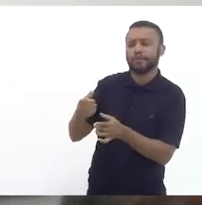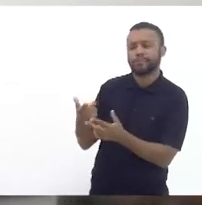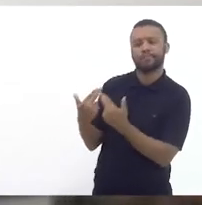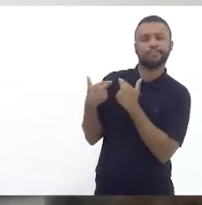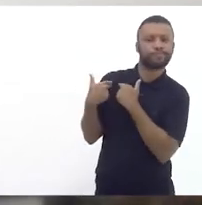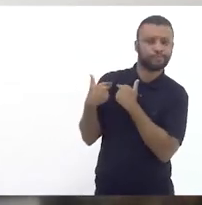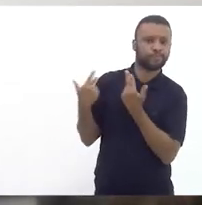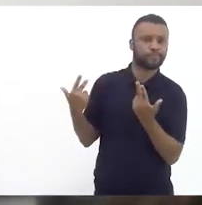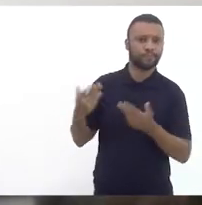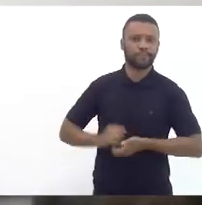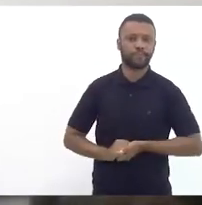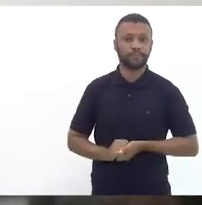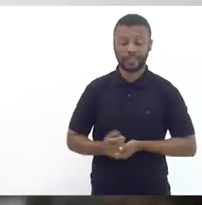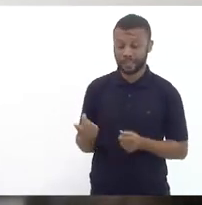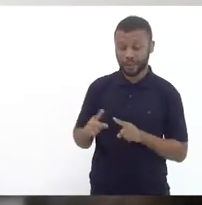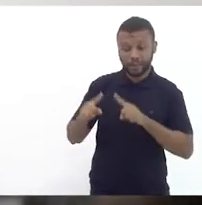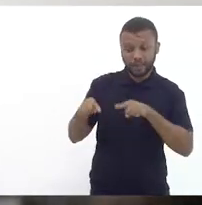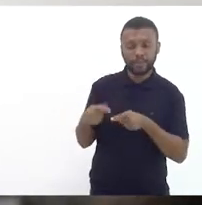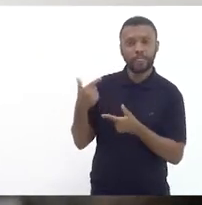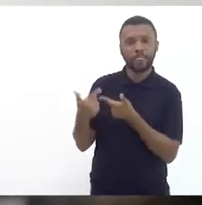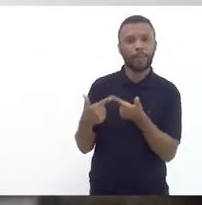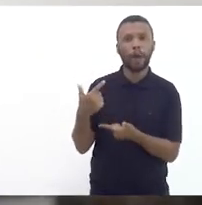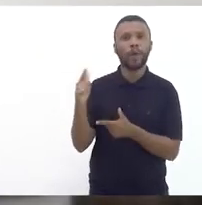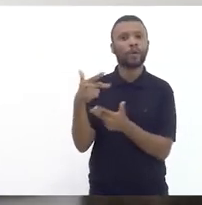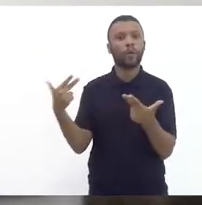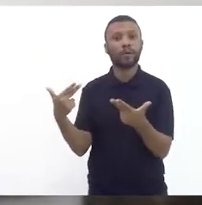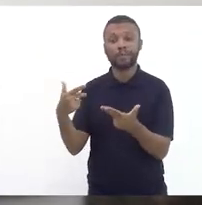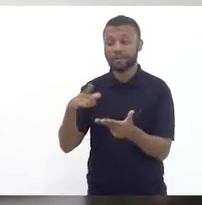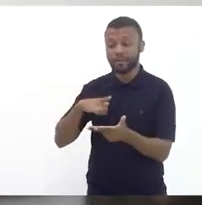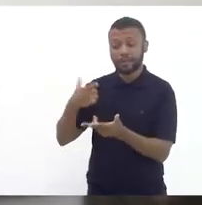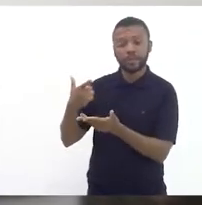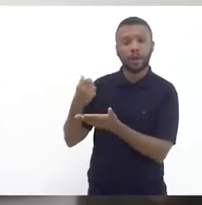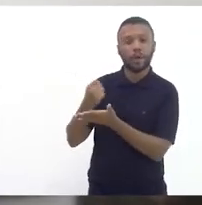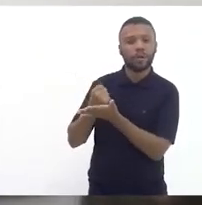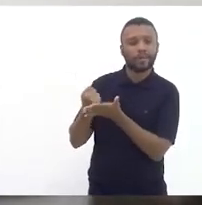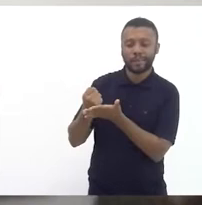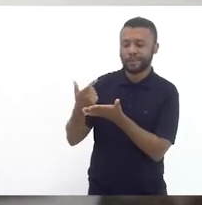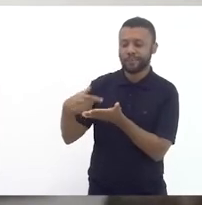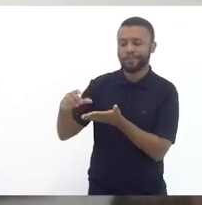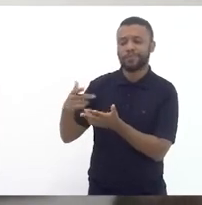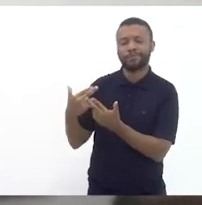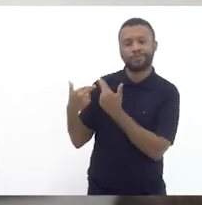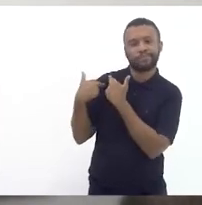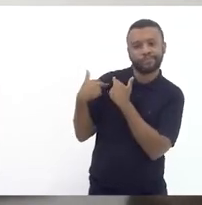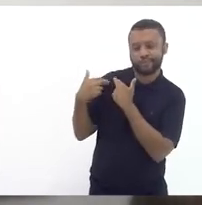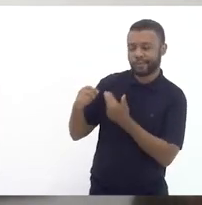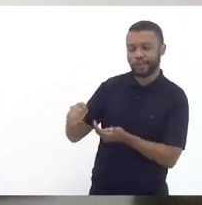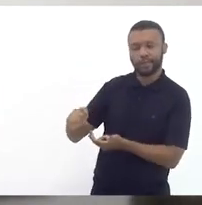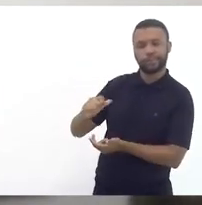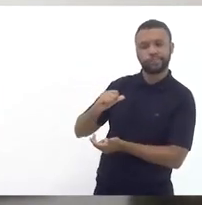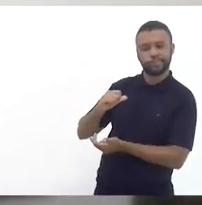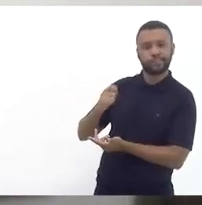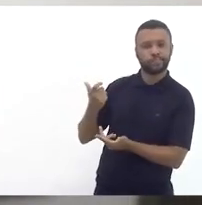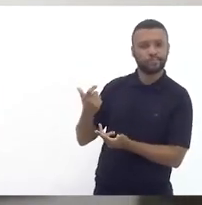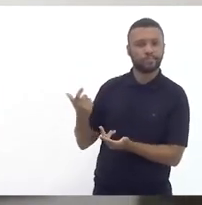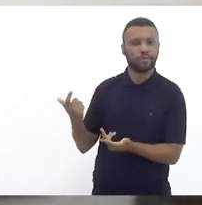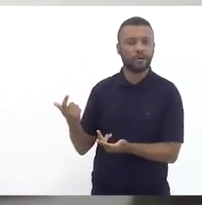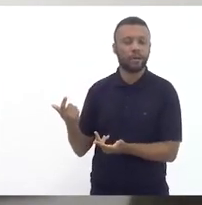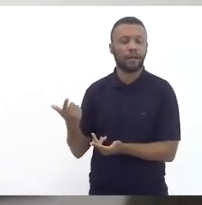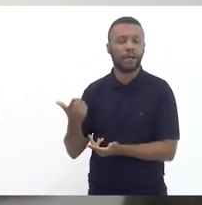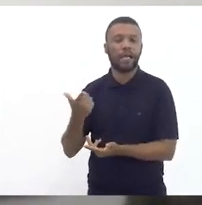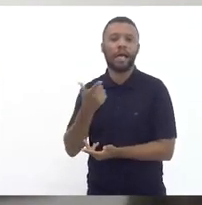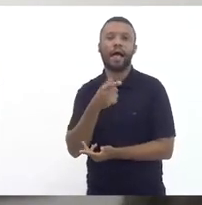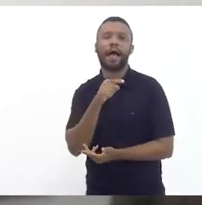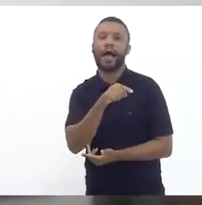coisa a fazer. Até porque são comissionados, e quando a gente vai, deputada Agostinho, deputado Luiz Paulo sabe disso melhor do que eu, e a deputada Rejane, que